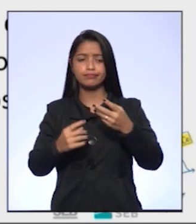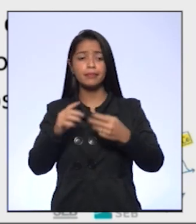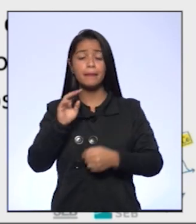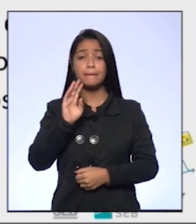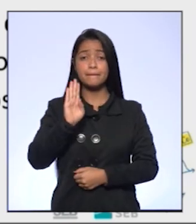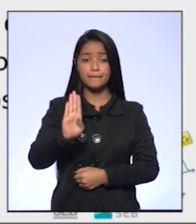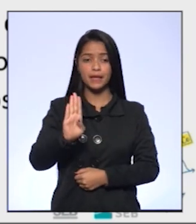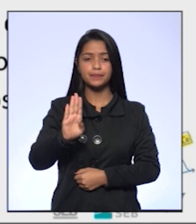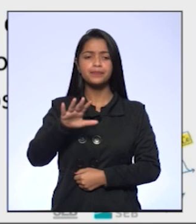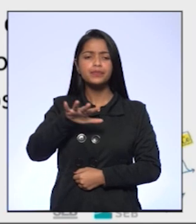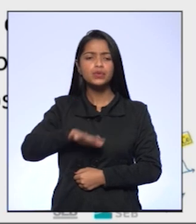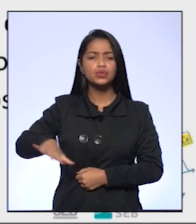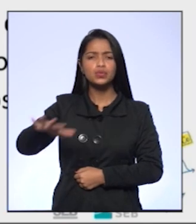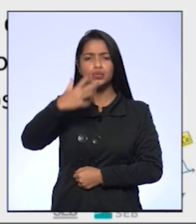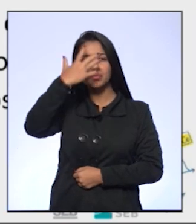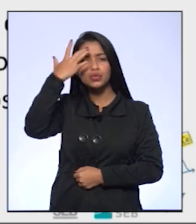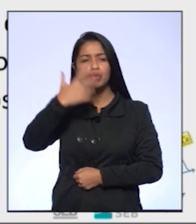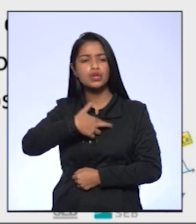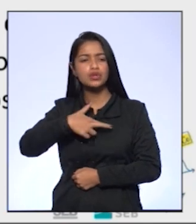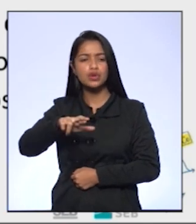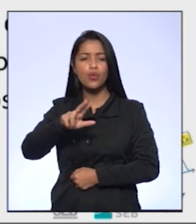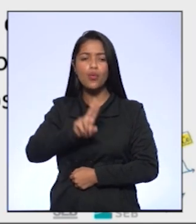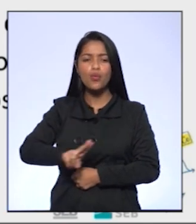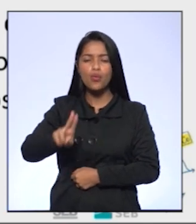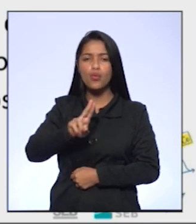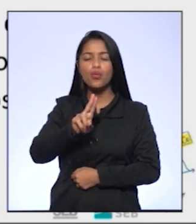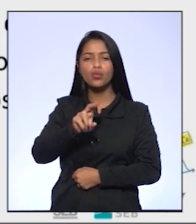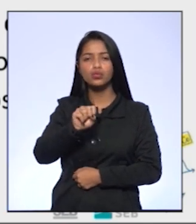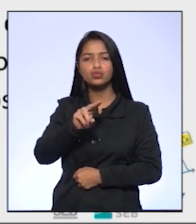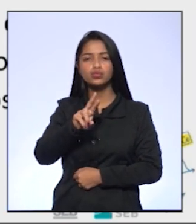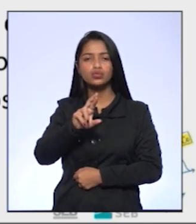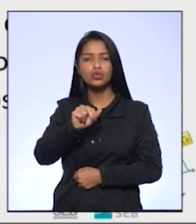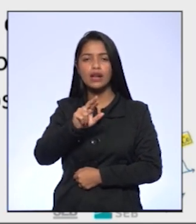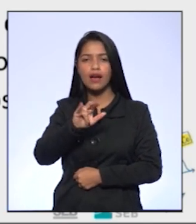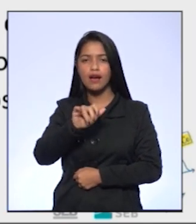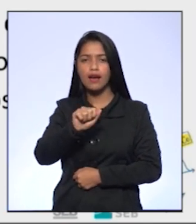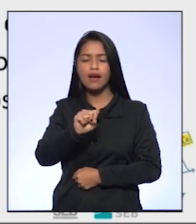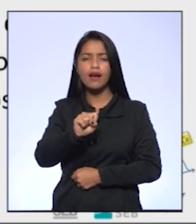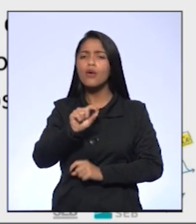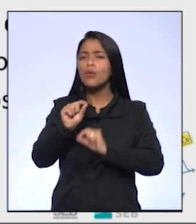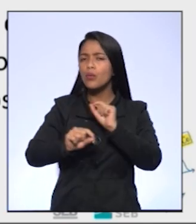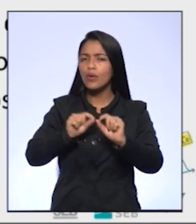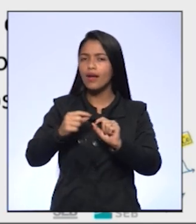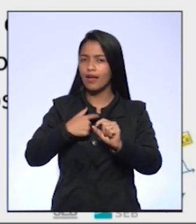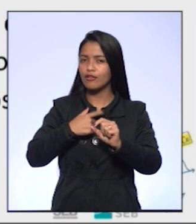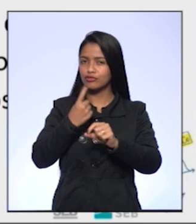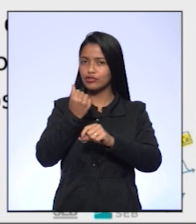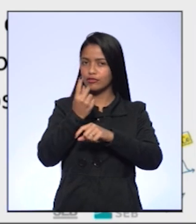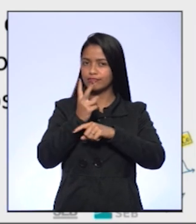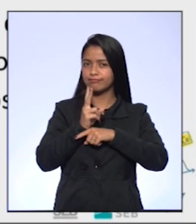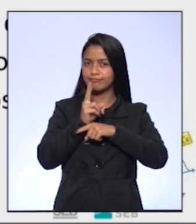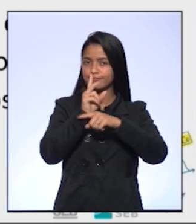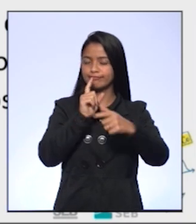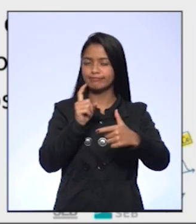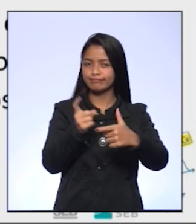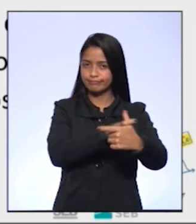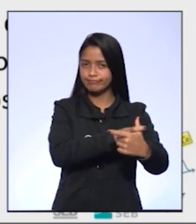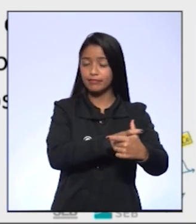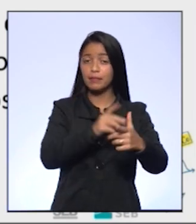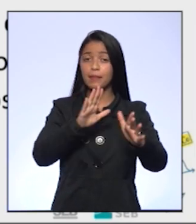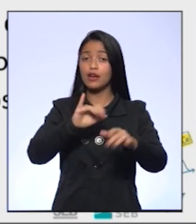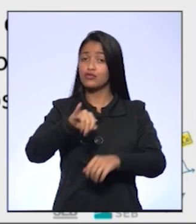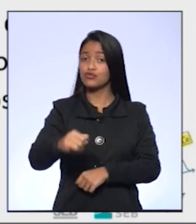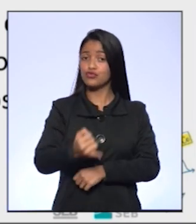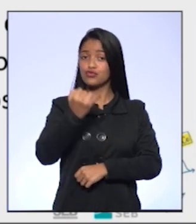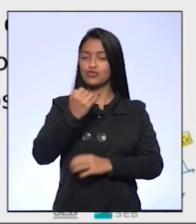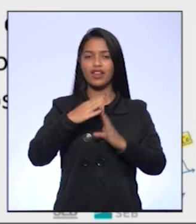usurárias dos religiosos. Gente, a usura, que é a ideia de emprestar dinheiro a juros, não era aceita pela igreja, tá? Então não tem essa aceitação.